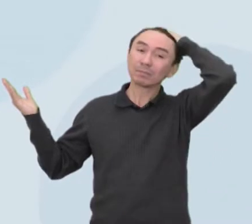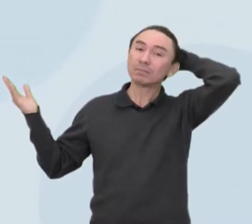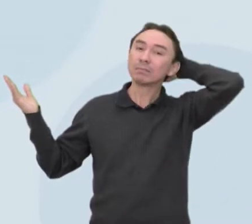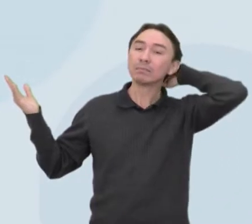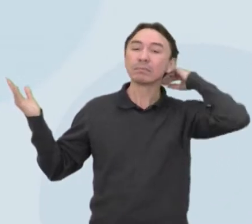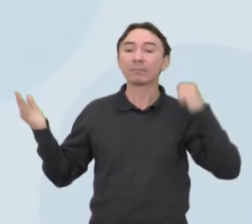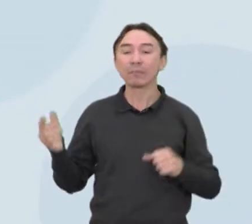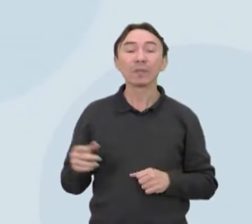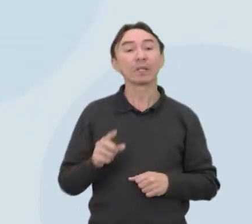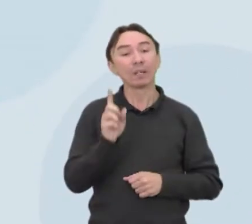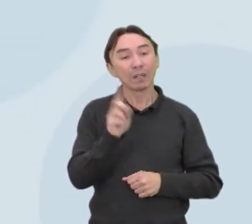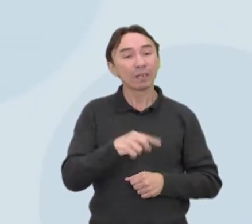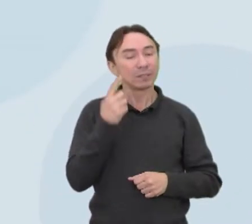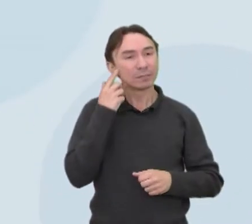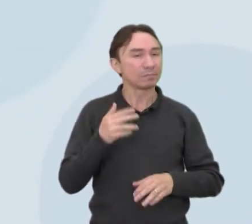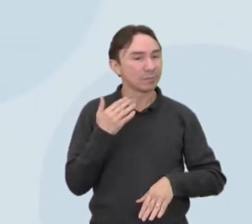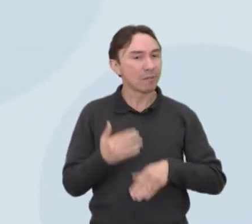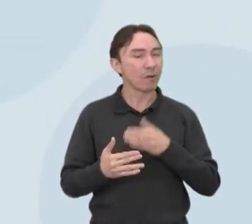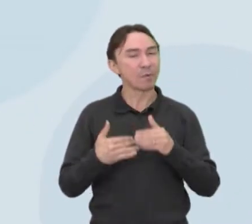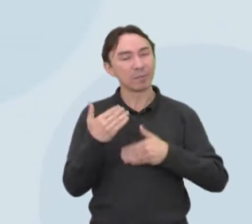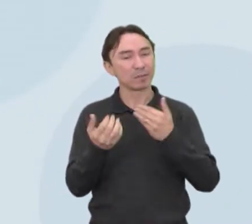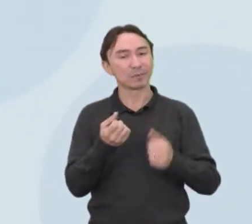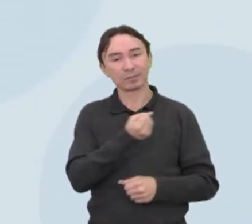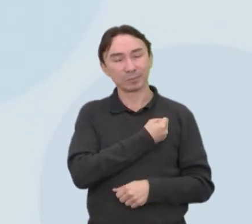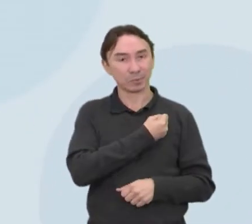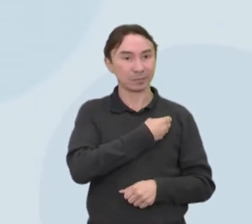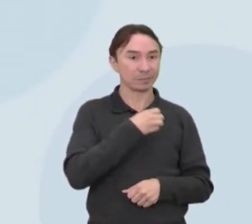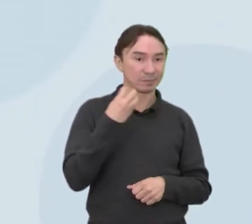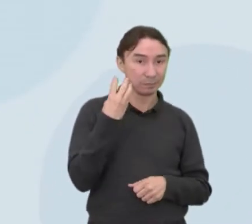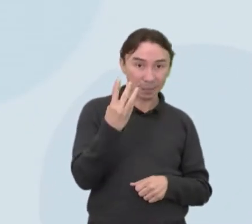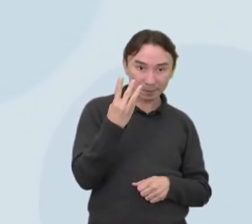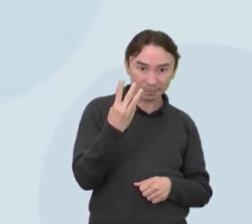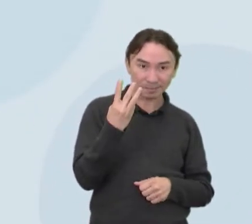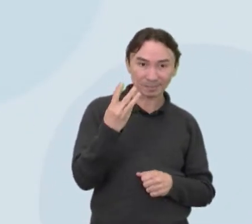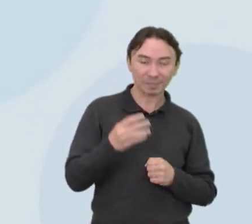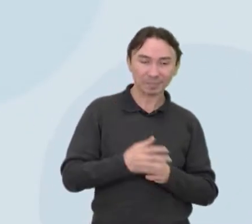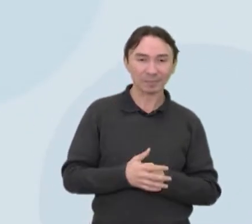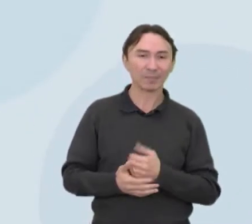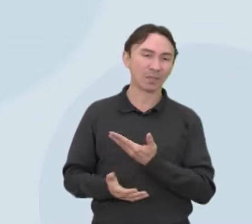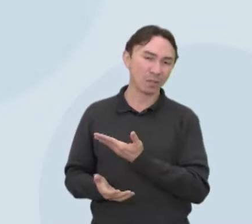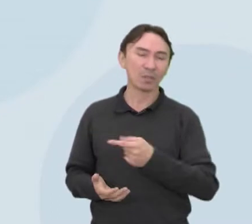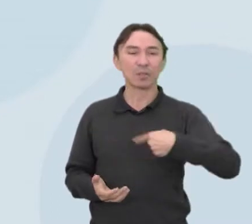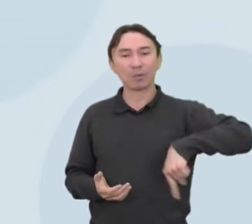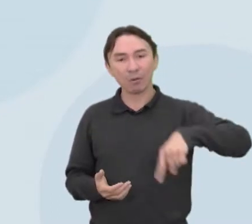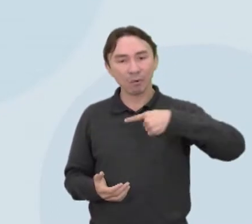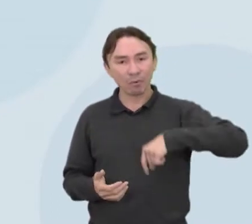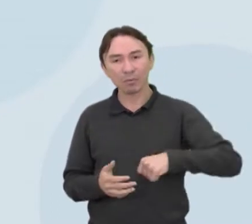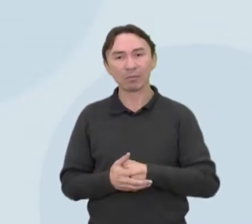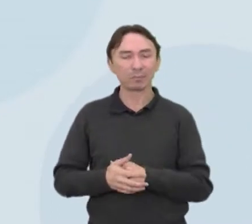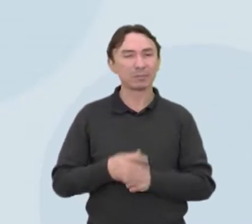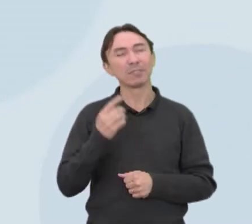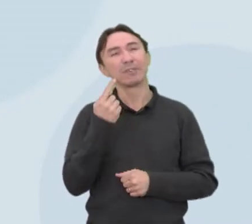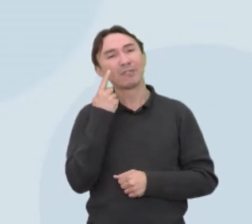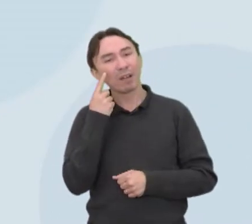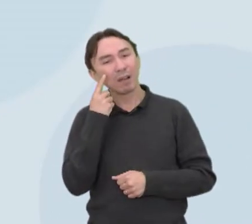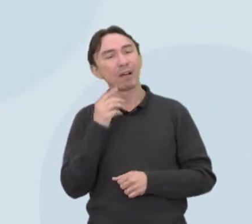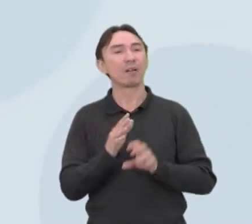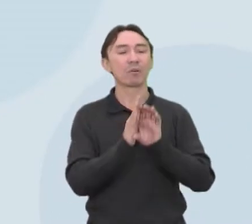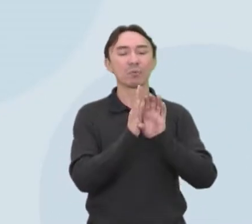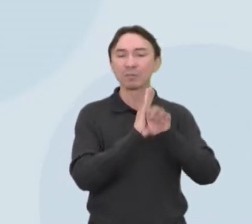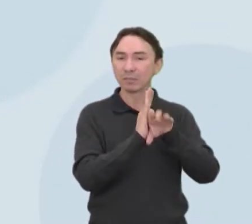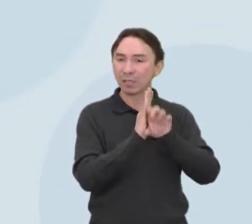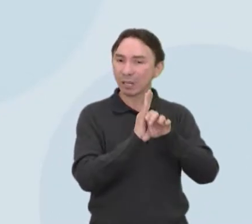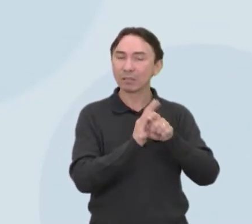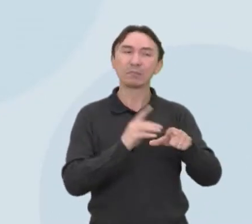da atividade 3. A gente vai analisar aí mais a fundo, né, os próprios conceitos de colonialidade